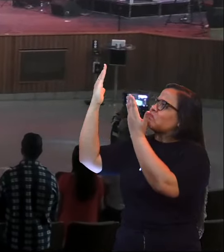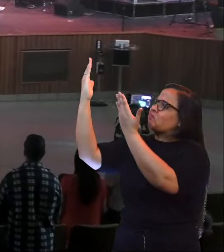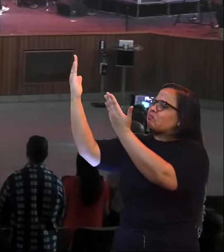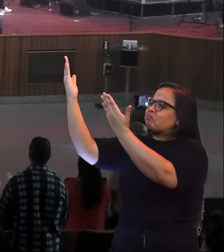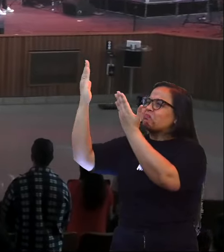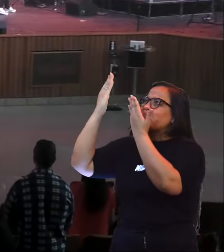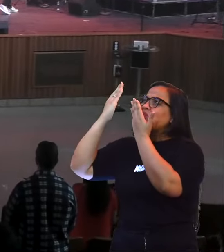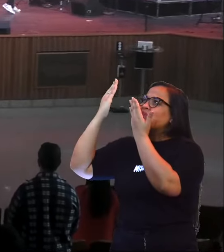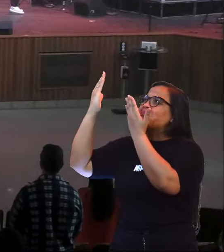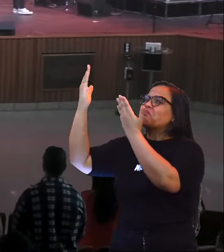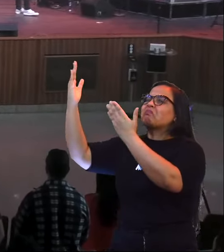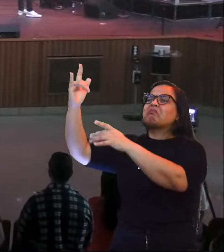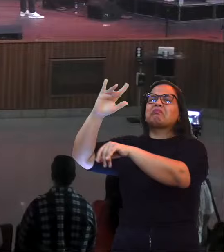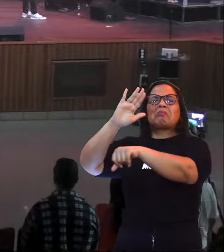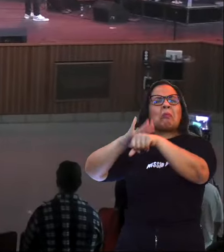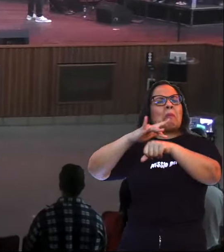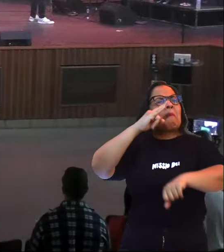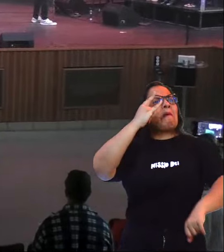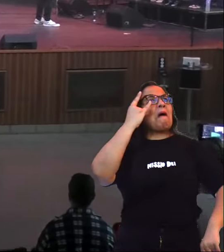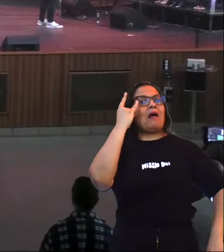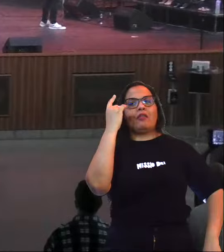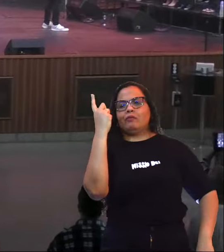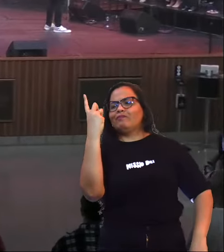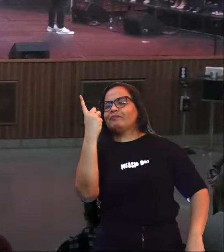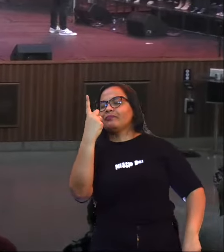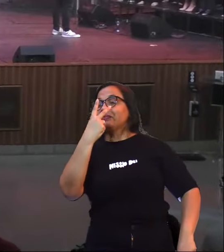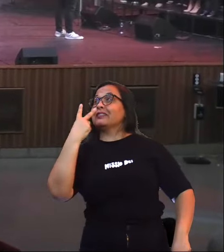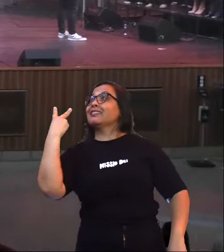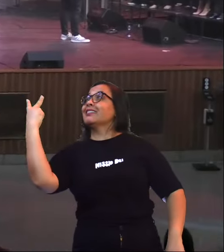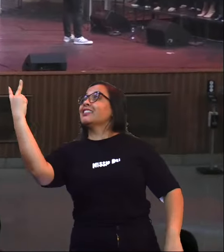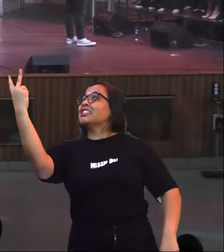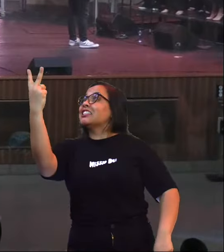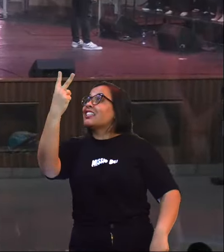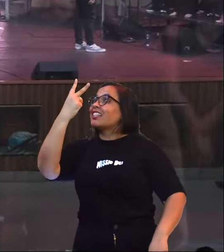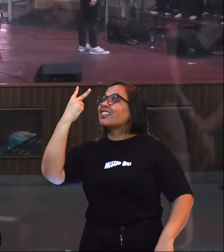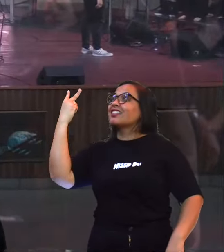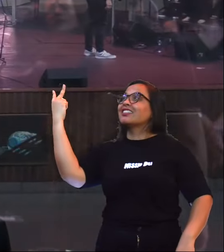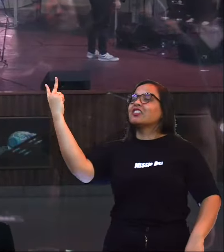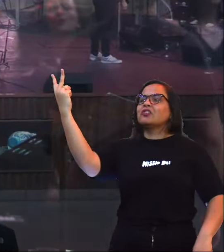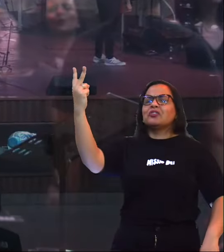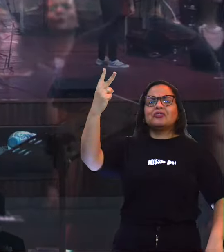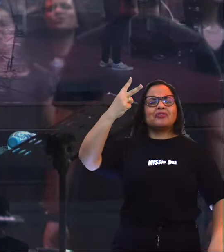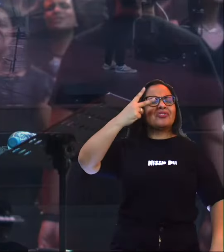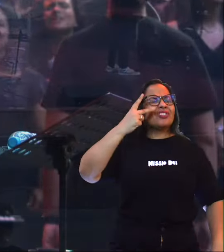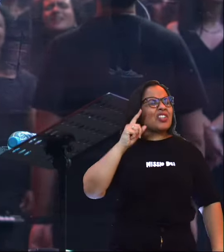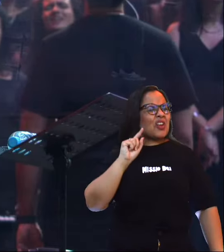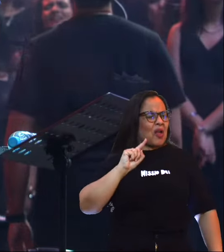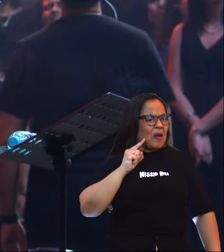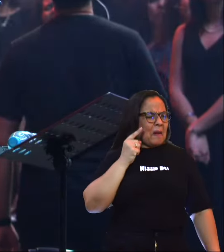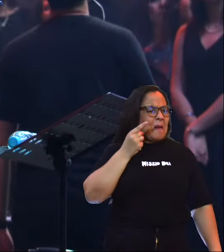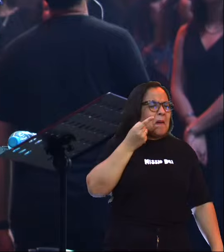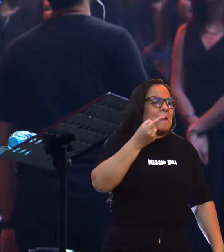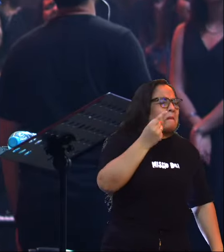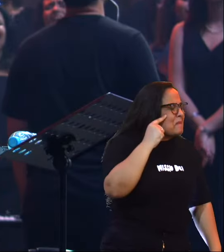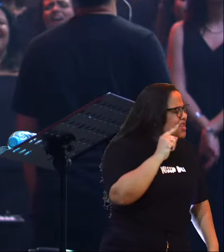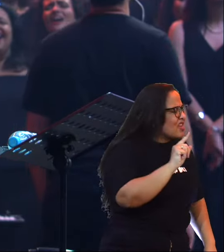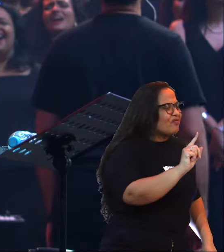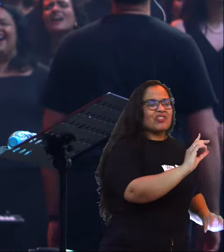presença vale mais que 1000